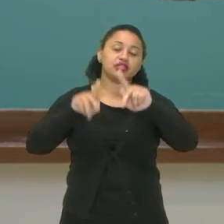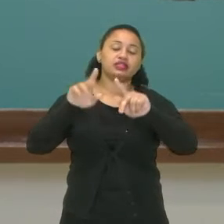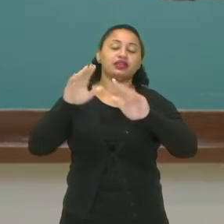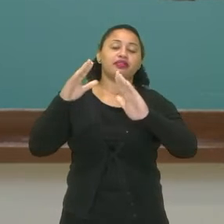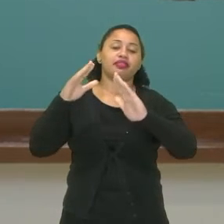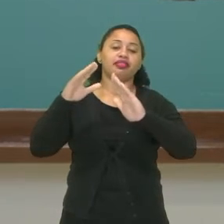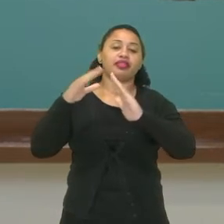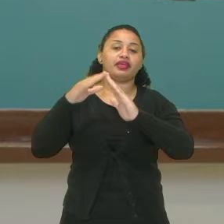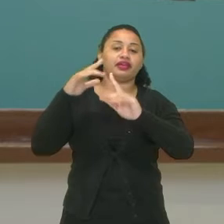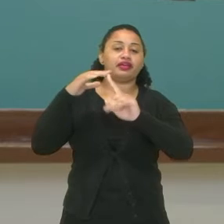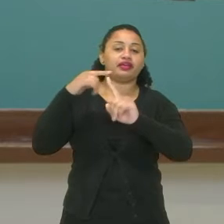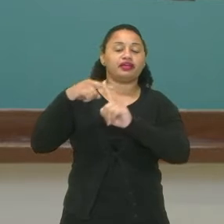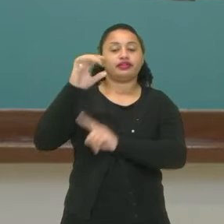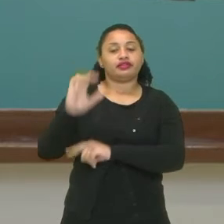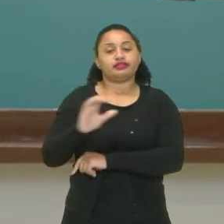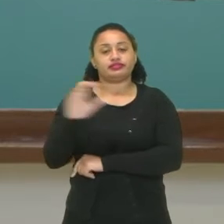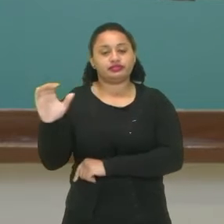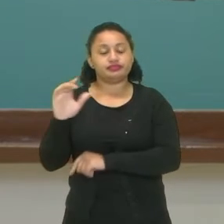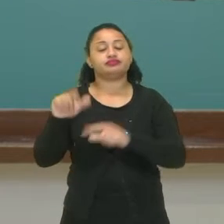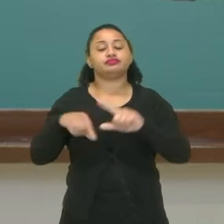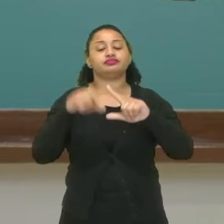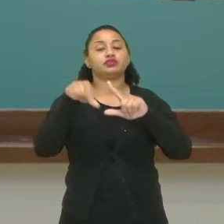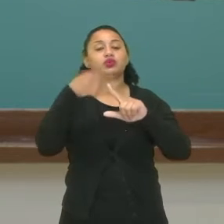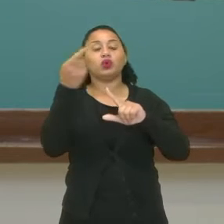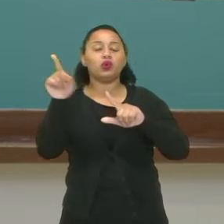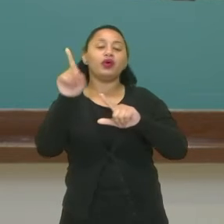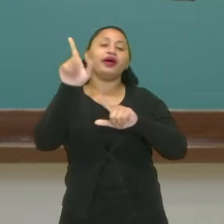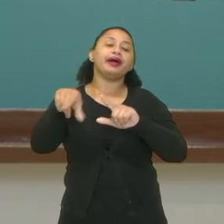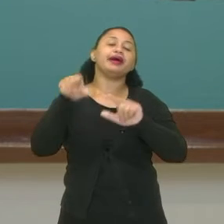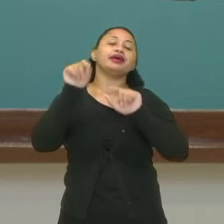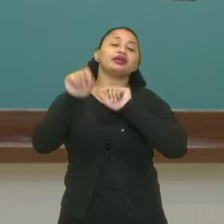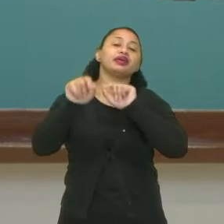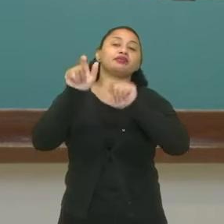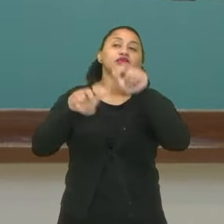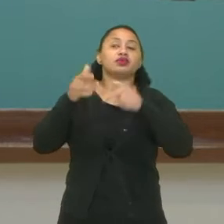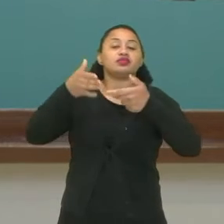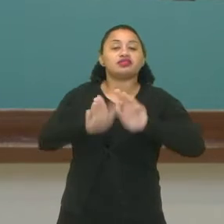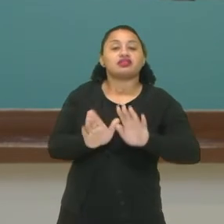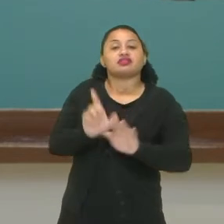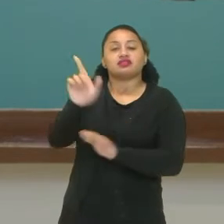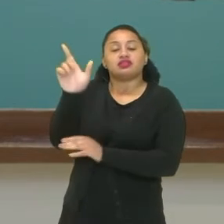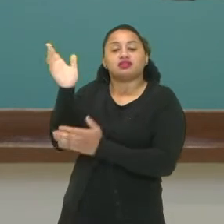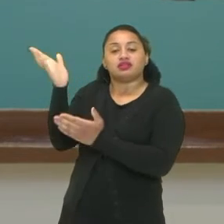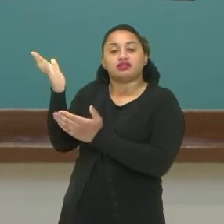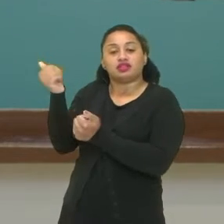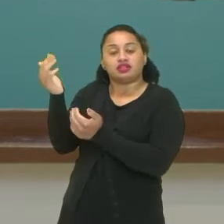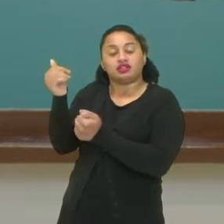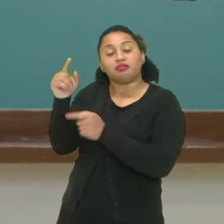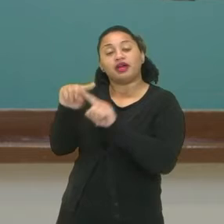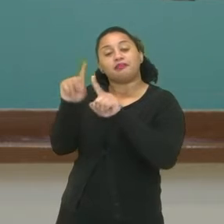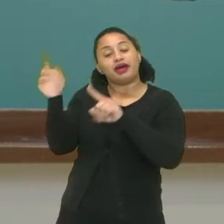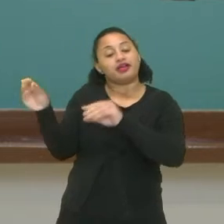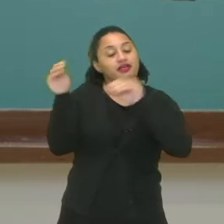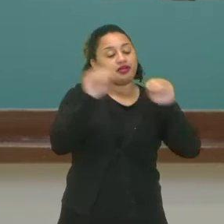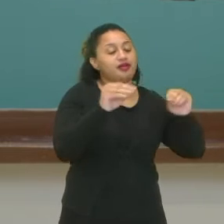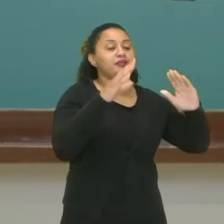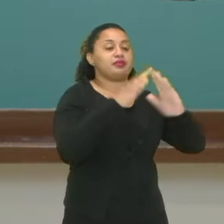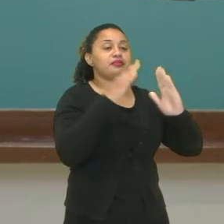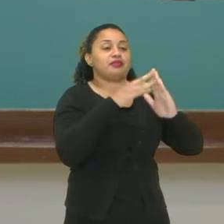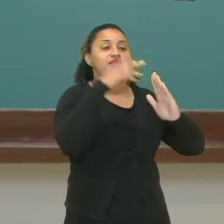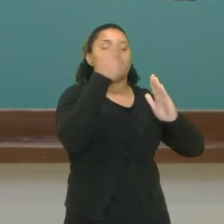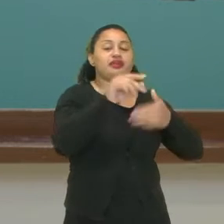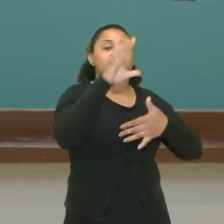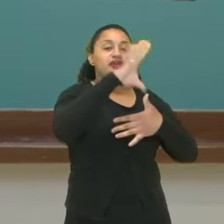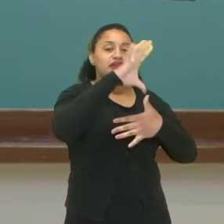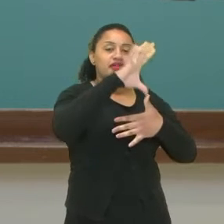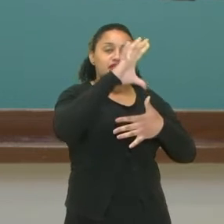da Igreja Católica, e os chapetones eram espanhóis que viviam na América, né? Eram nobres, geralmente